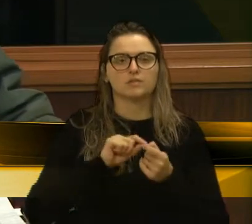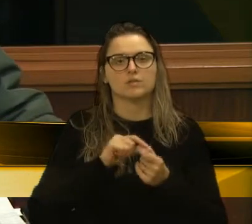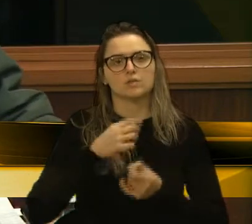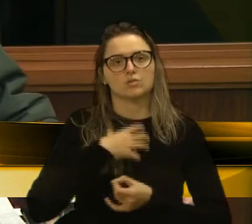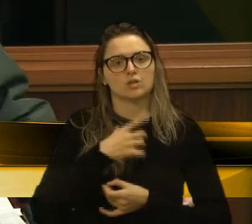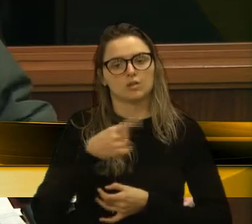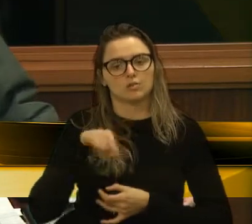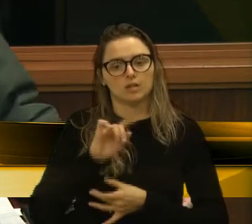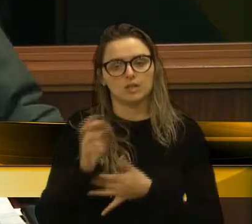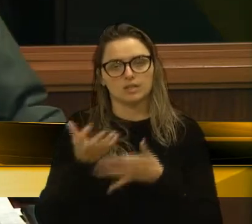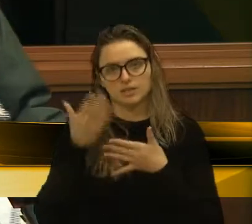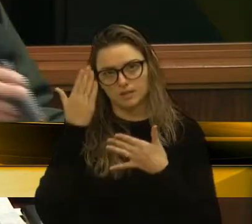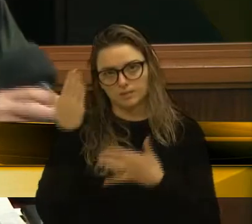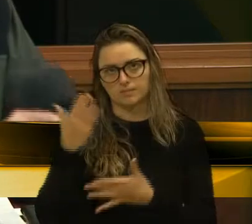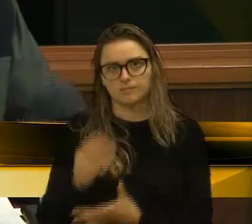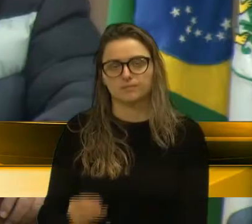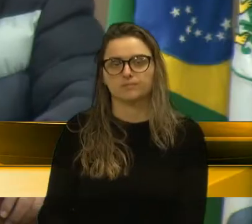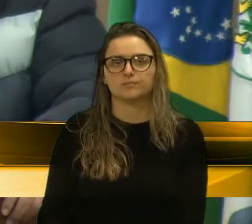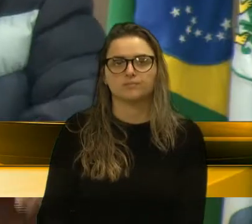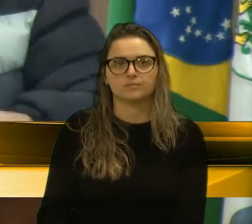eles querem. Tá bom, vereador? Obrigado.